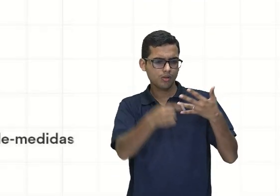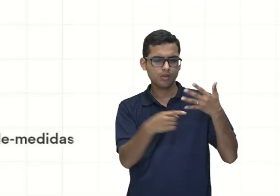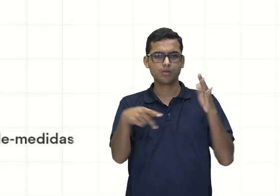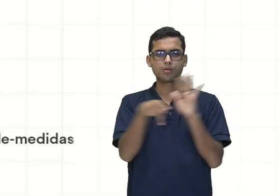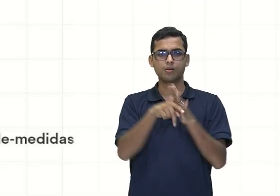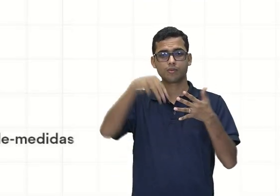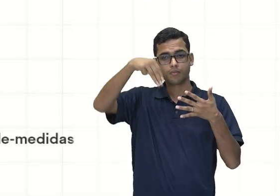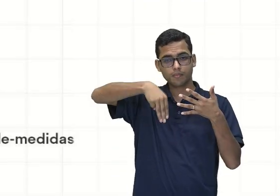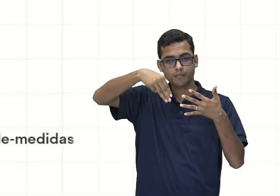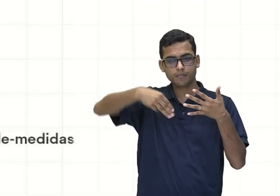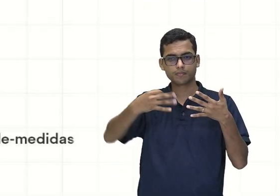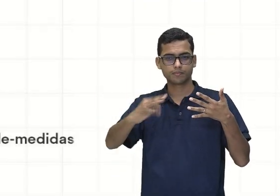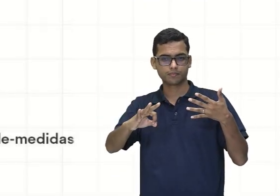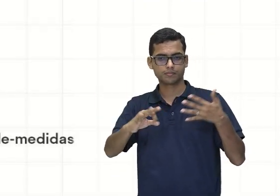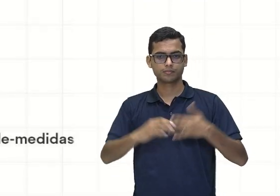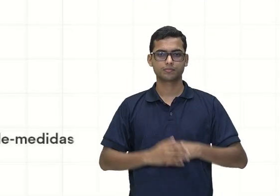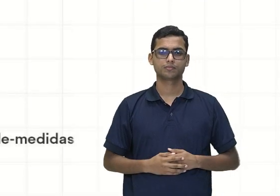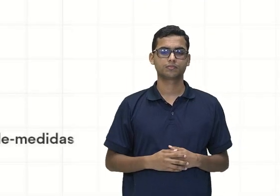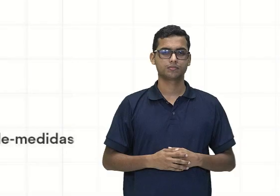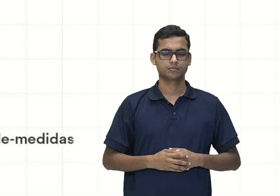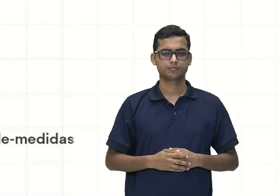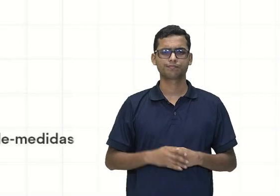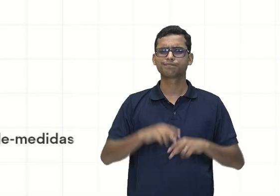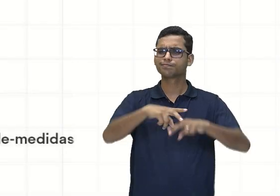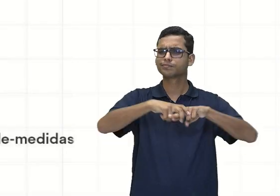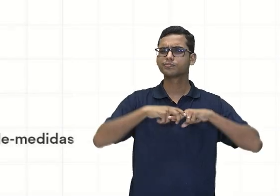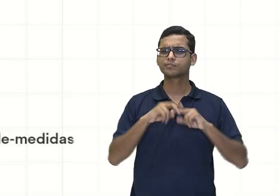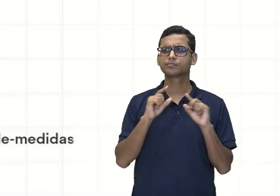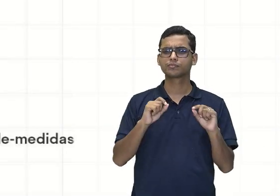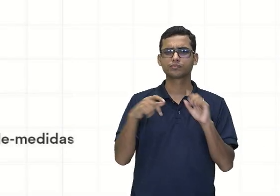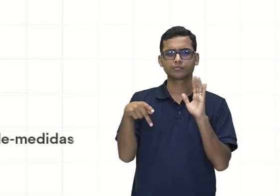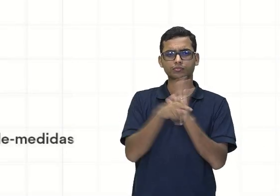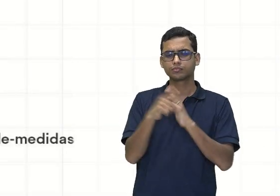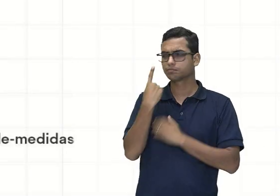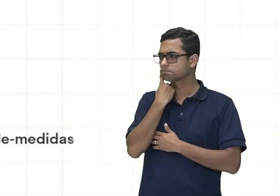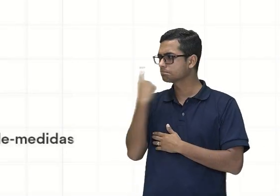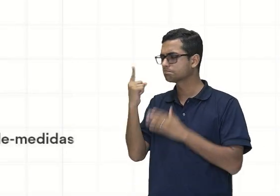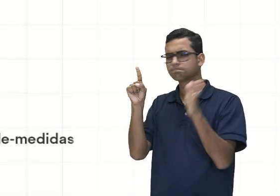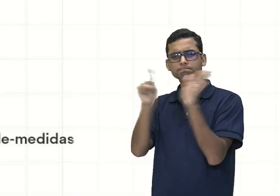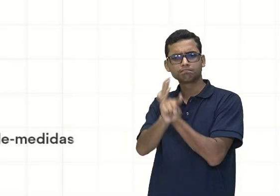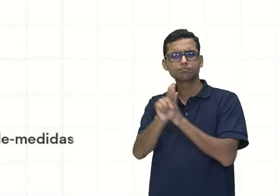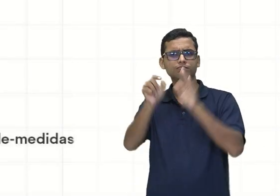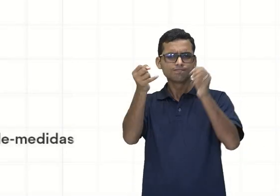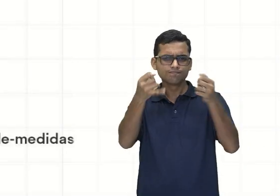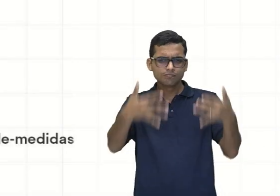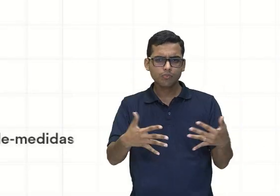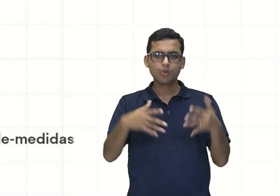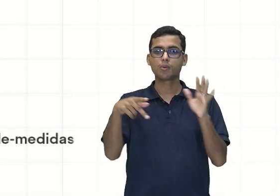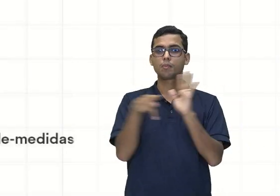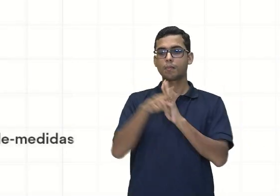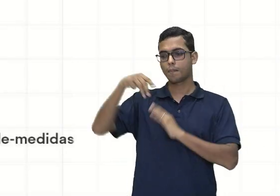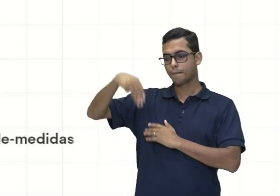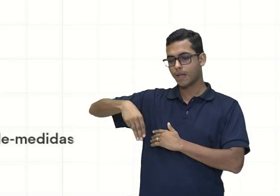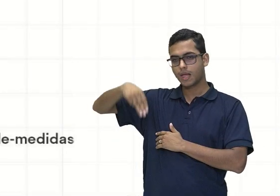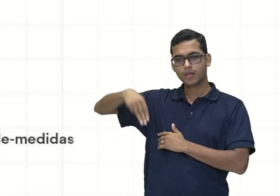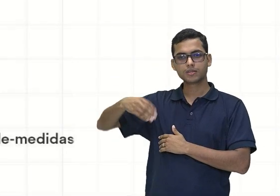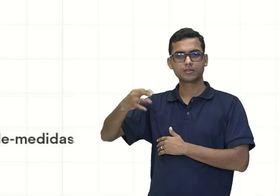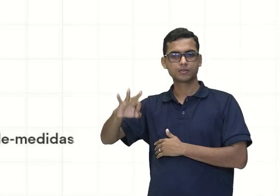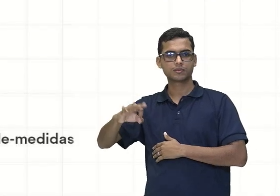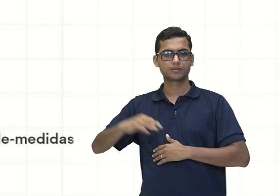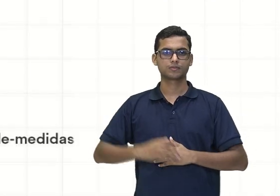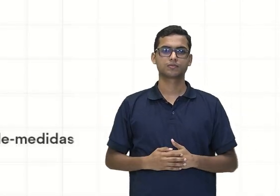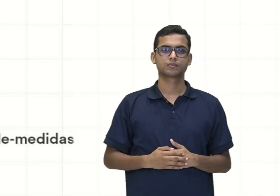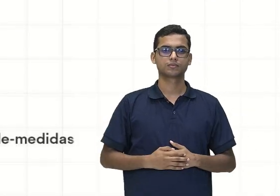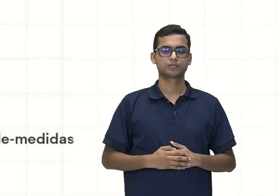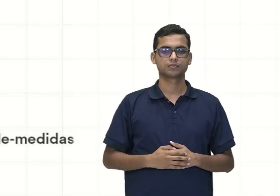metros, tá? Por quê? Porque aqui na minha pergunta está dizendo, né? Em metros. O comprimento